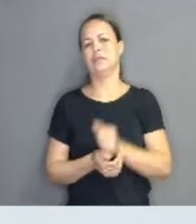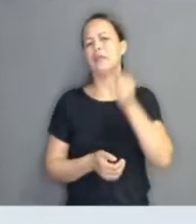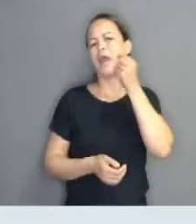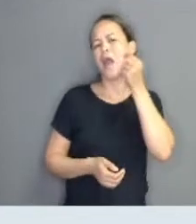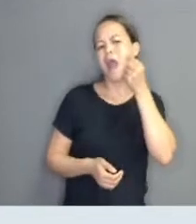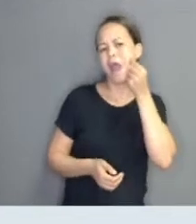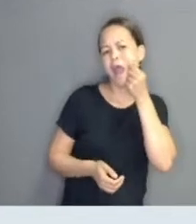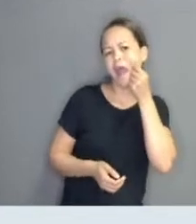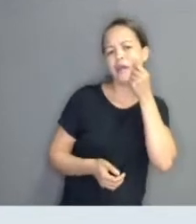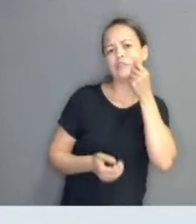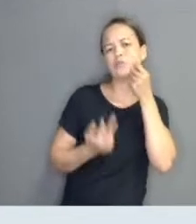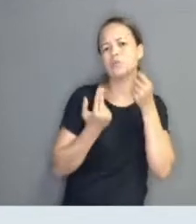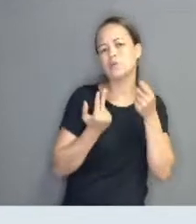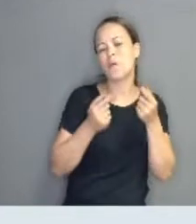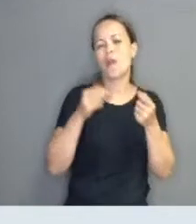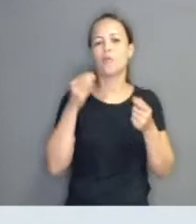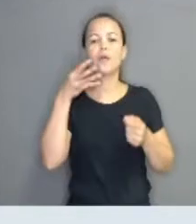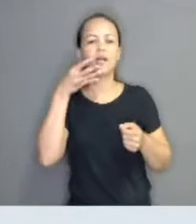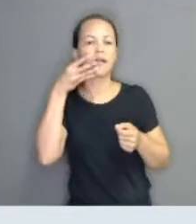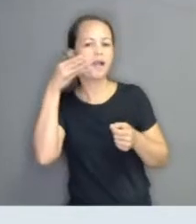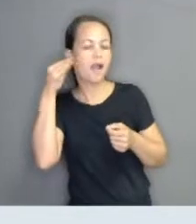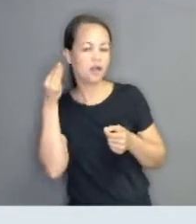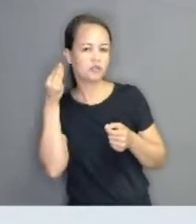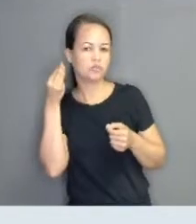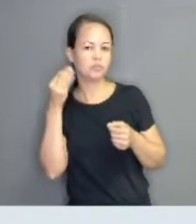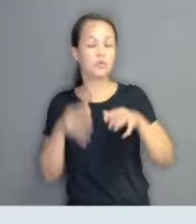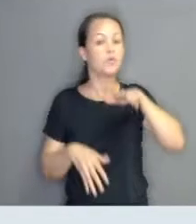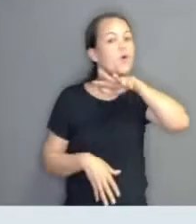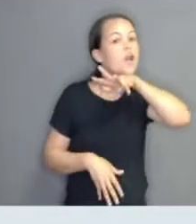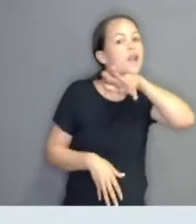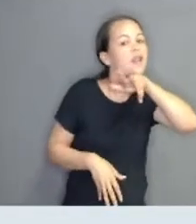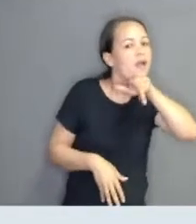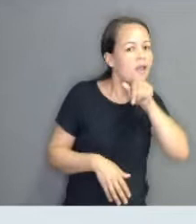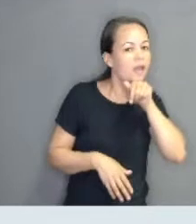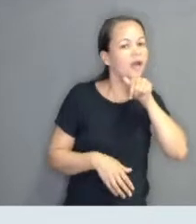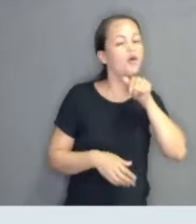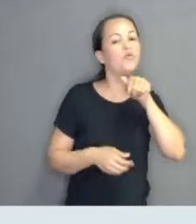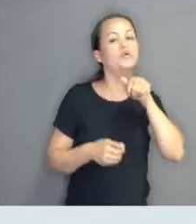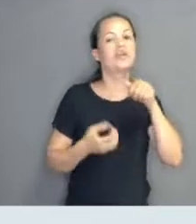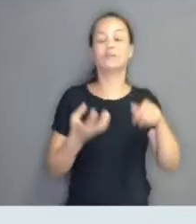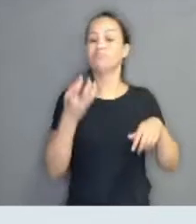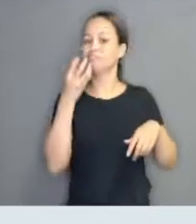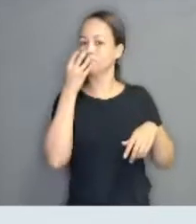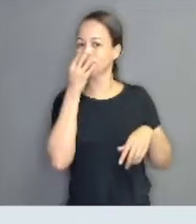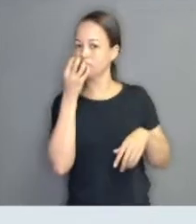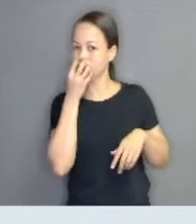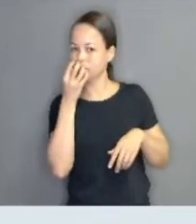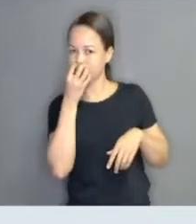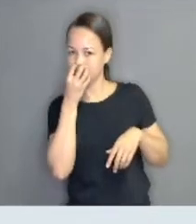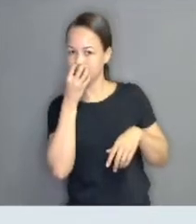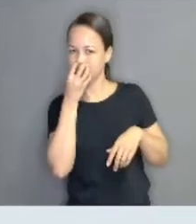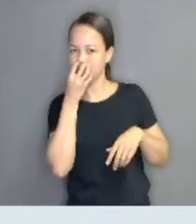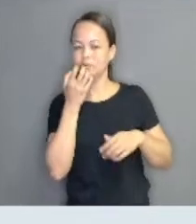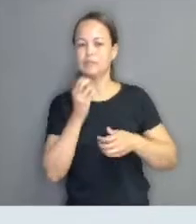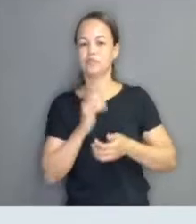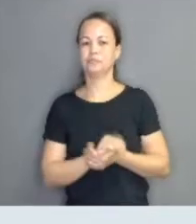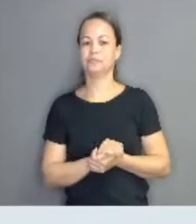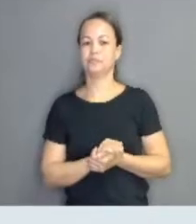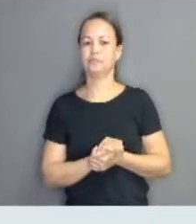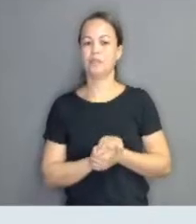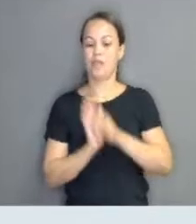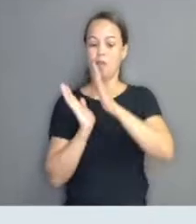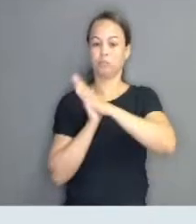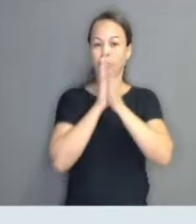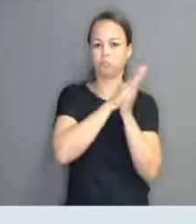que rima com gato Leão que rima com cão a